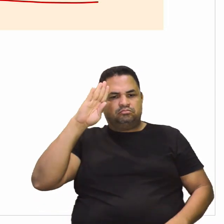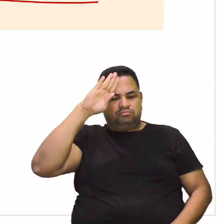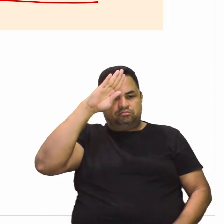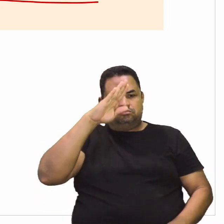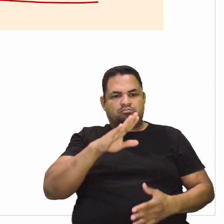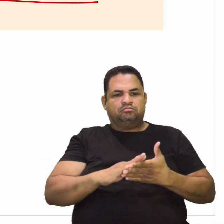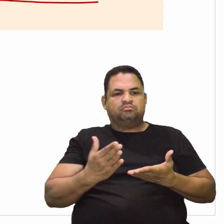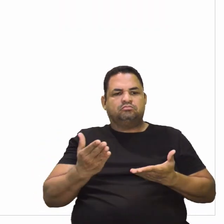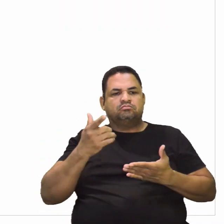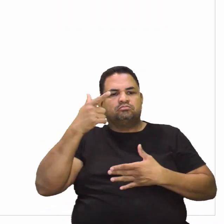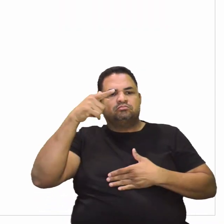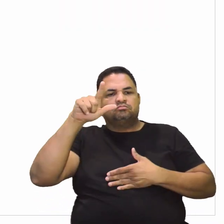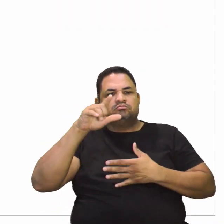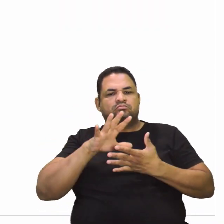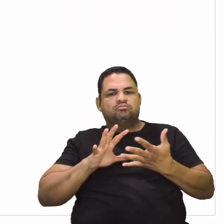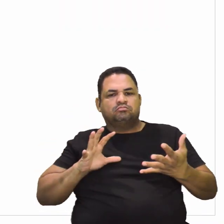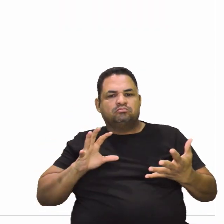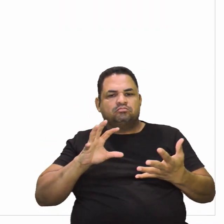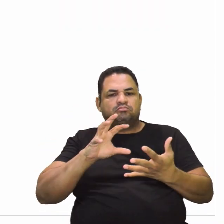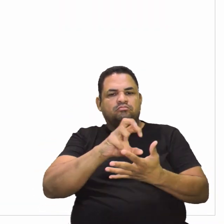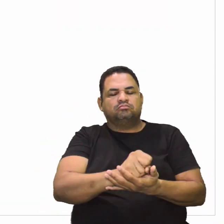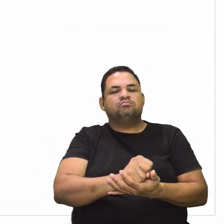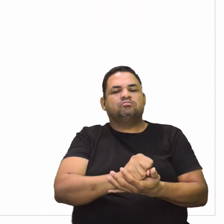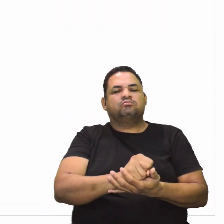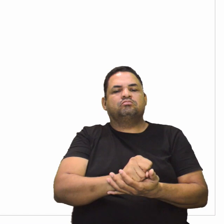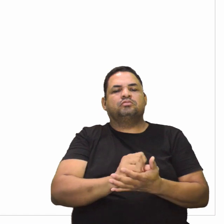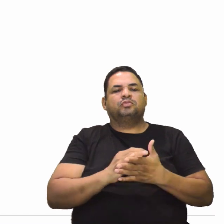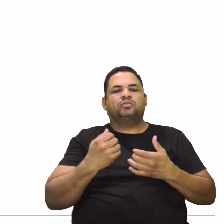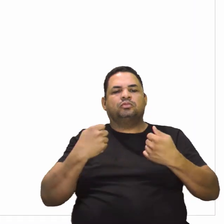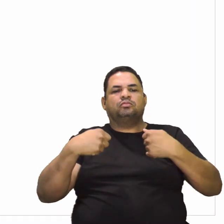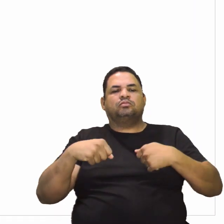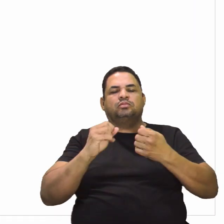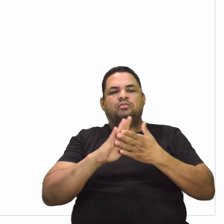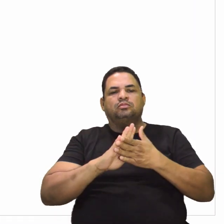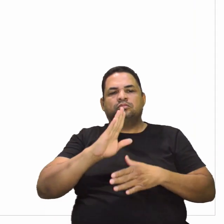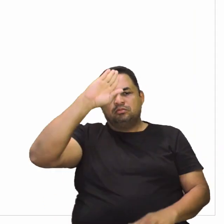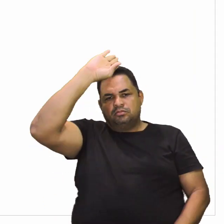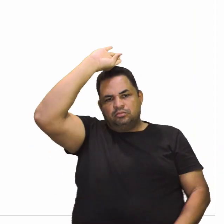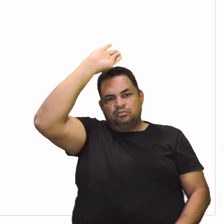E os caras conseguem, então, tomar o poder romano.